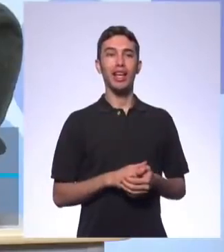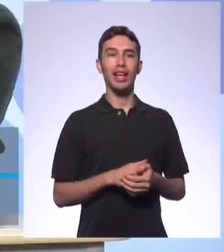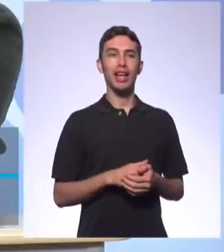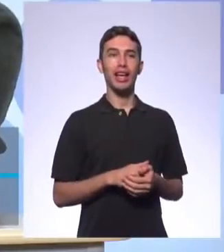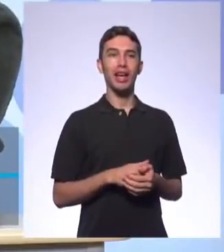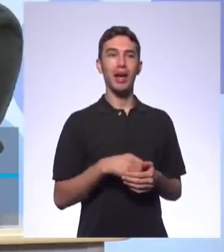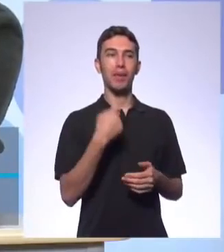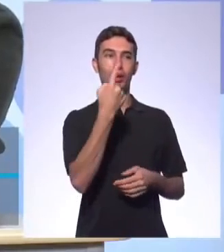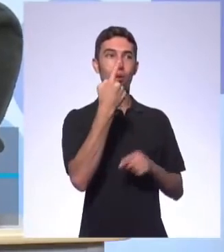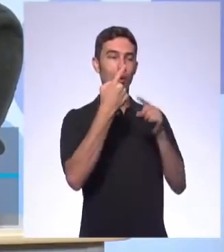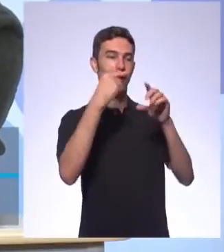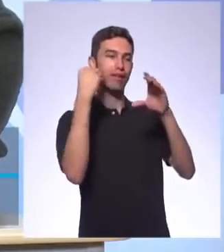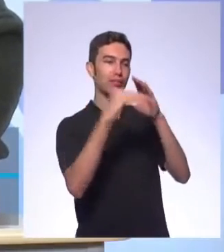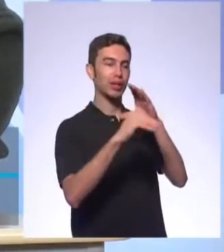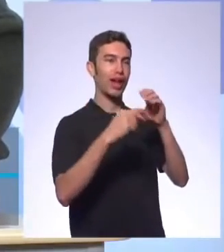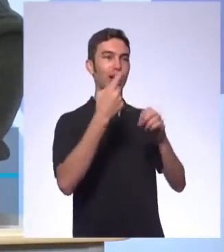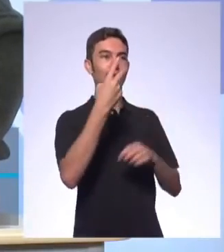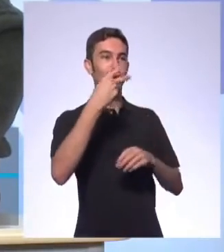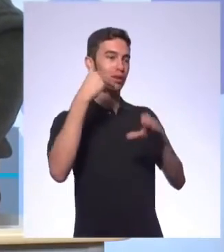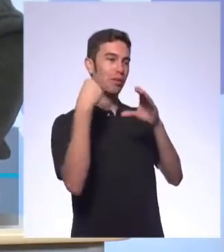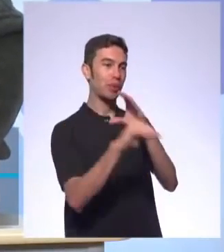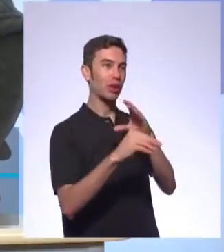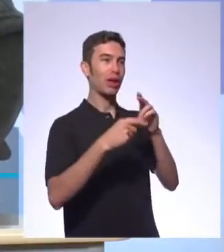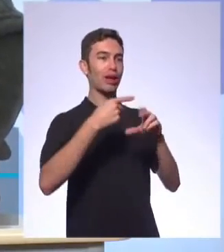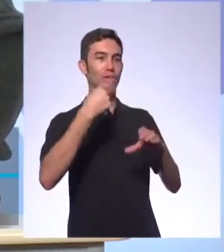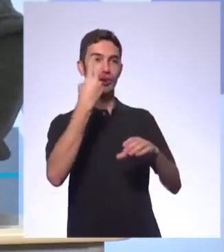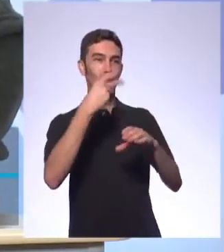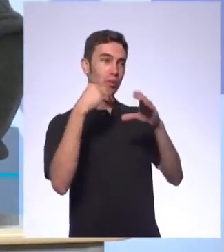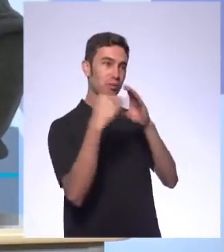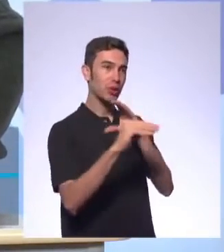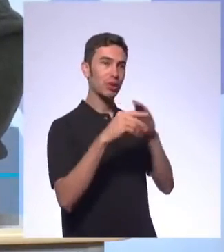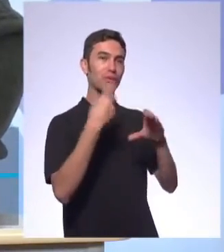manda outra palavra, manda. Meu,